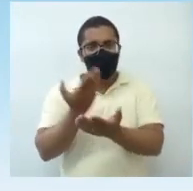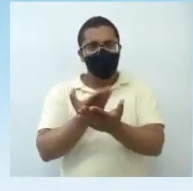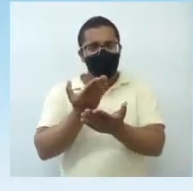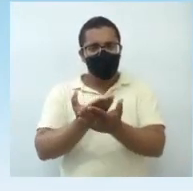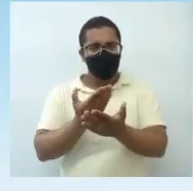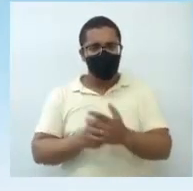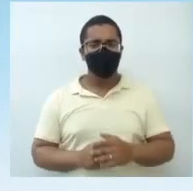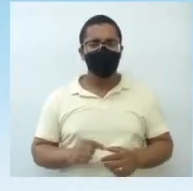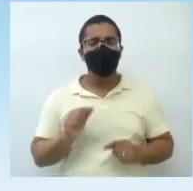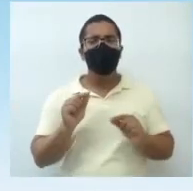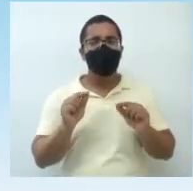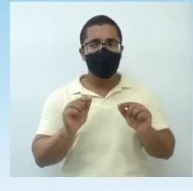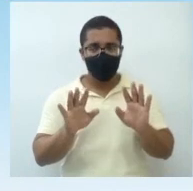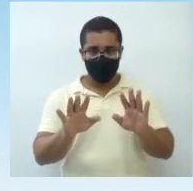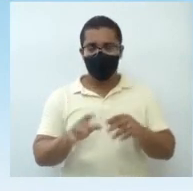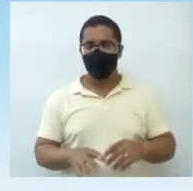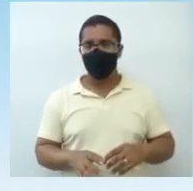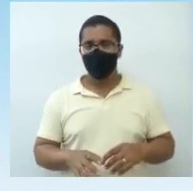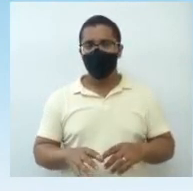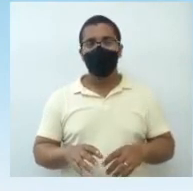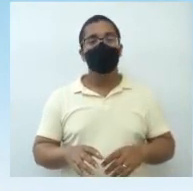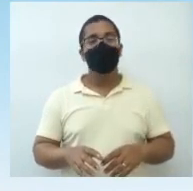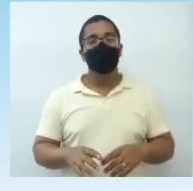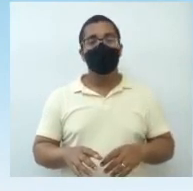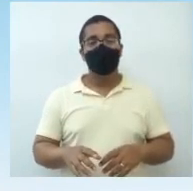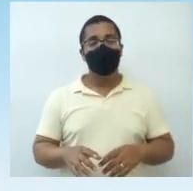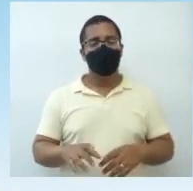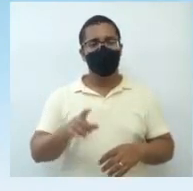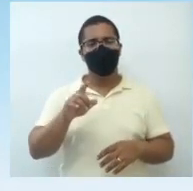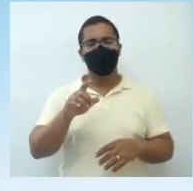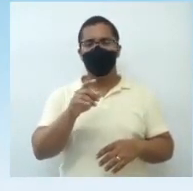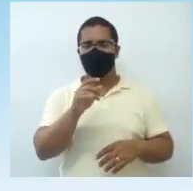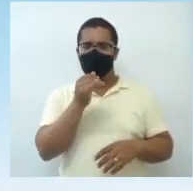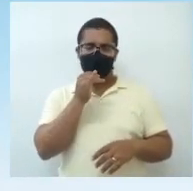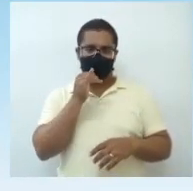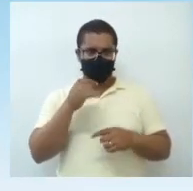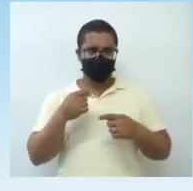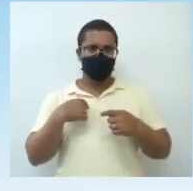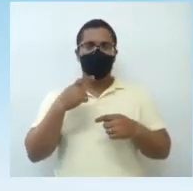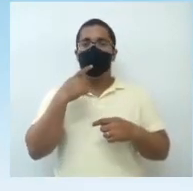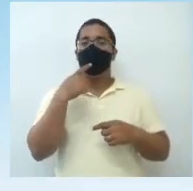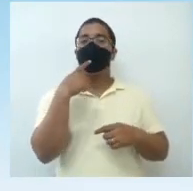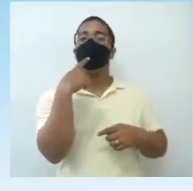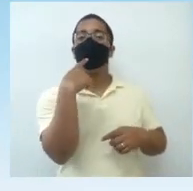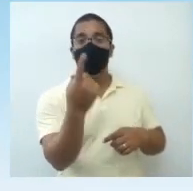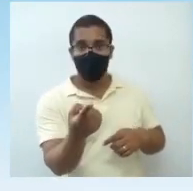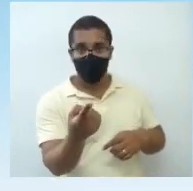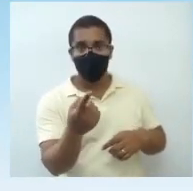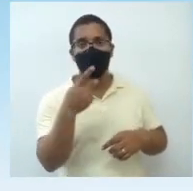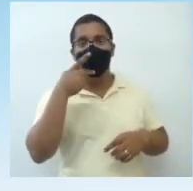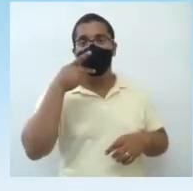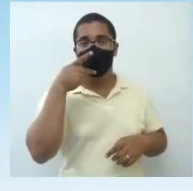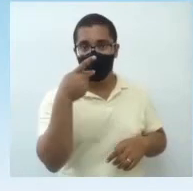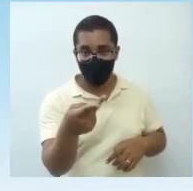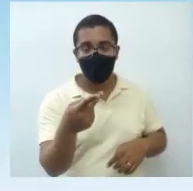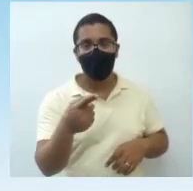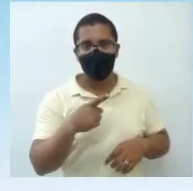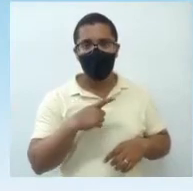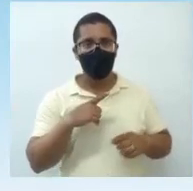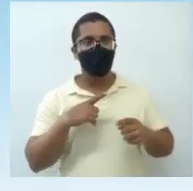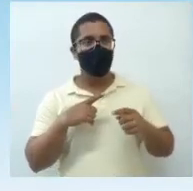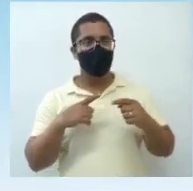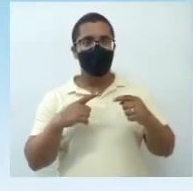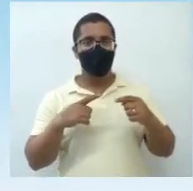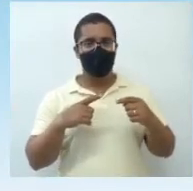que sabemos que falar mais ou menos o seguinte aquilo que é dito está e de forma Direta com